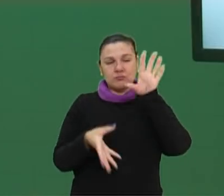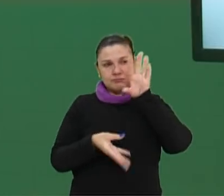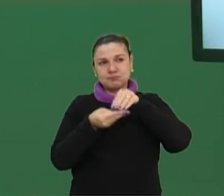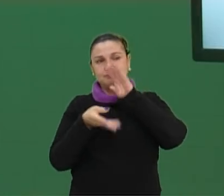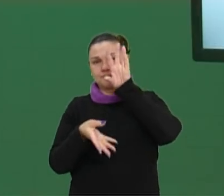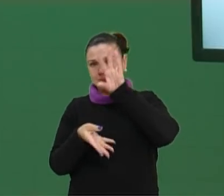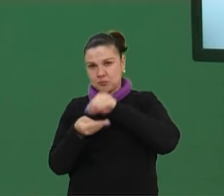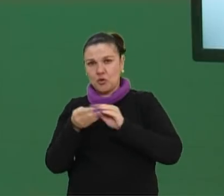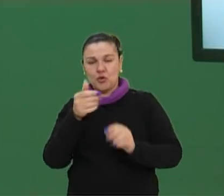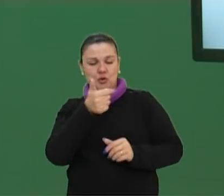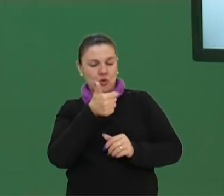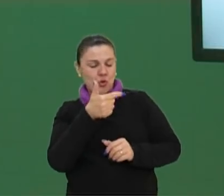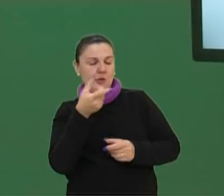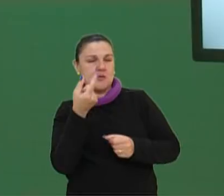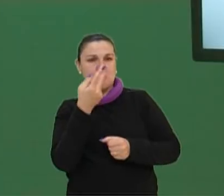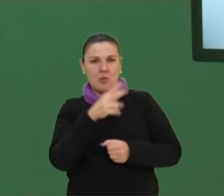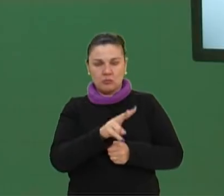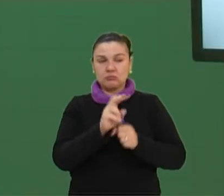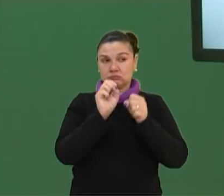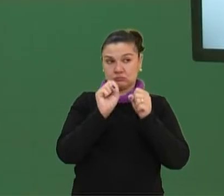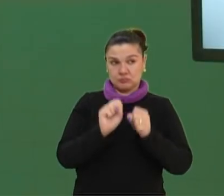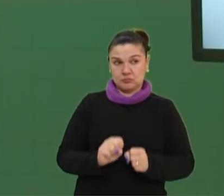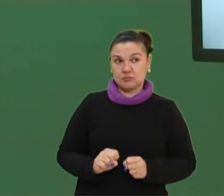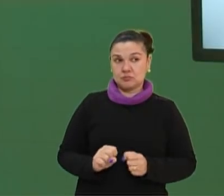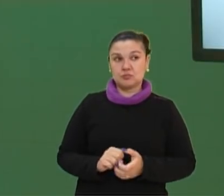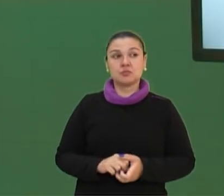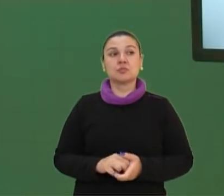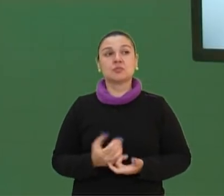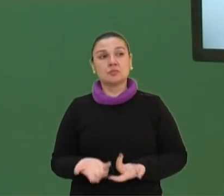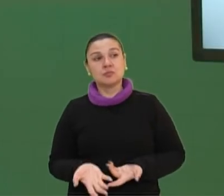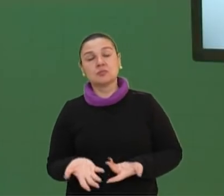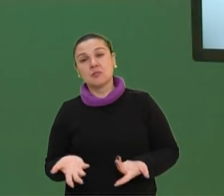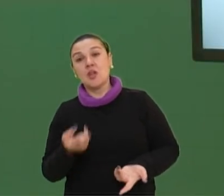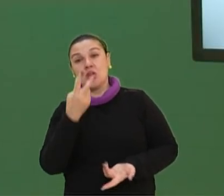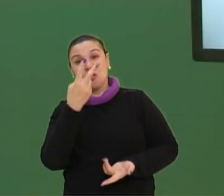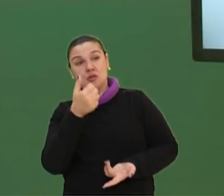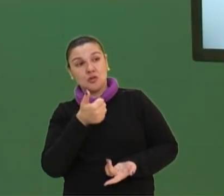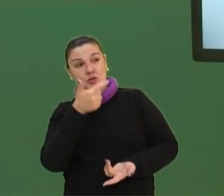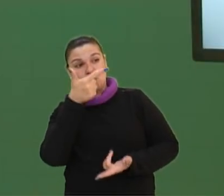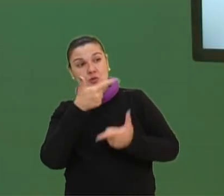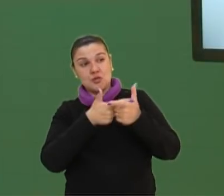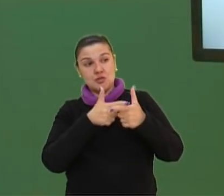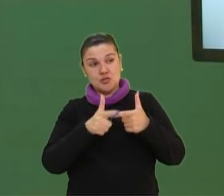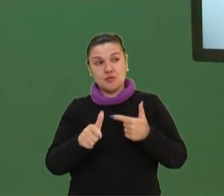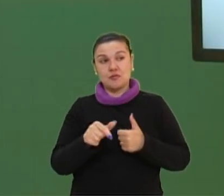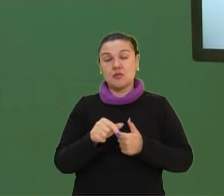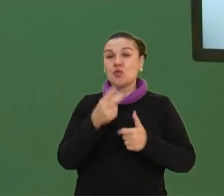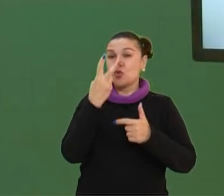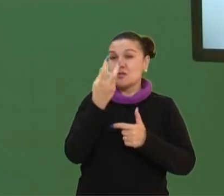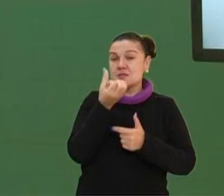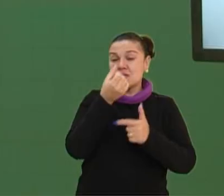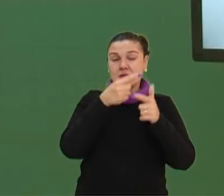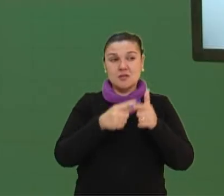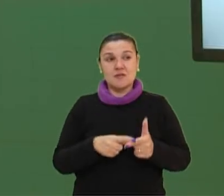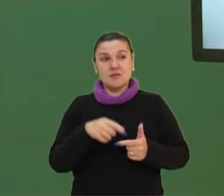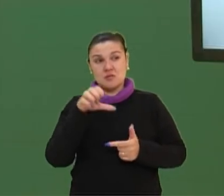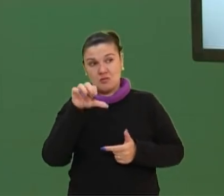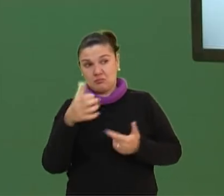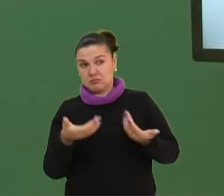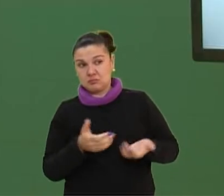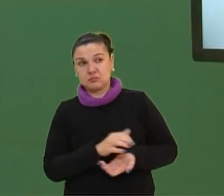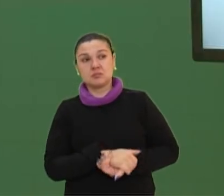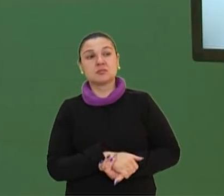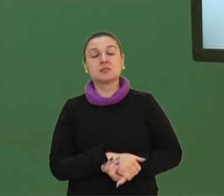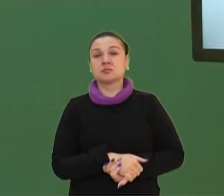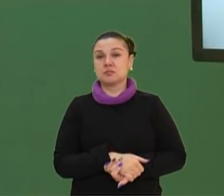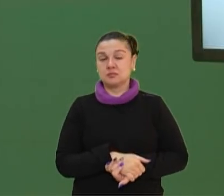simplificar o 12 pelo 2? Pode sim. Então, 12 divididos por 2 dá 6. E 6 vezes 9, quanto que dá? Ou 9